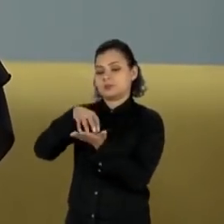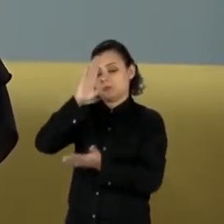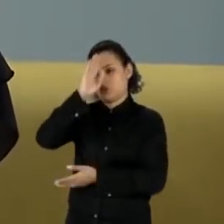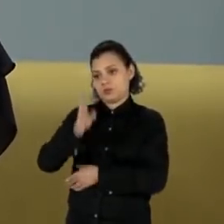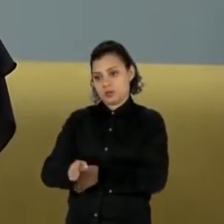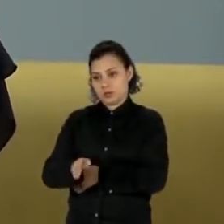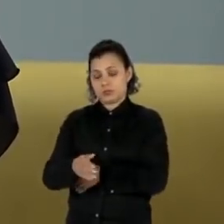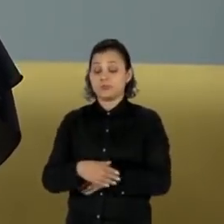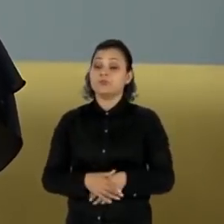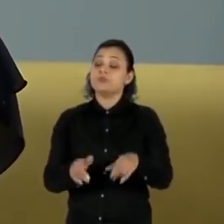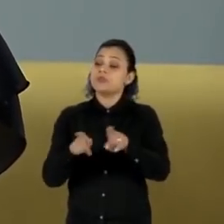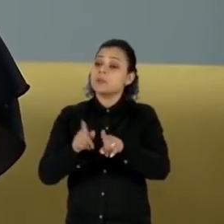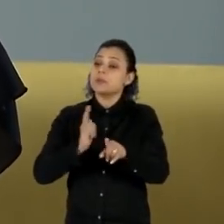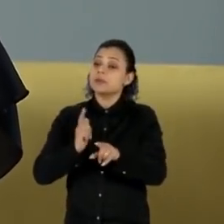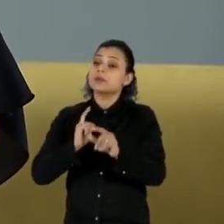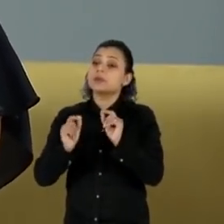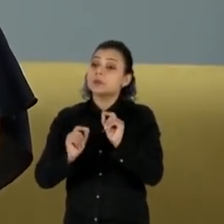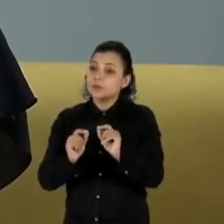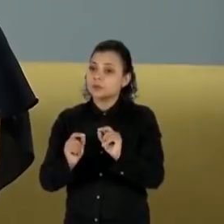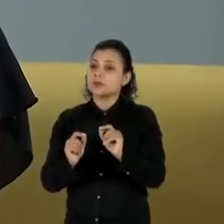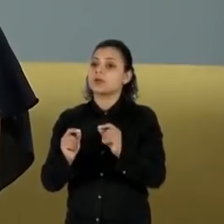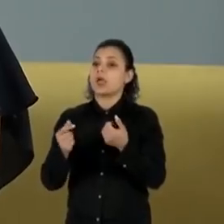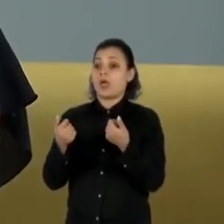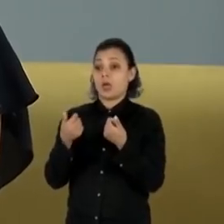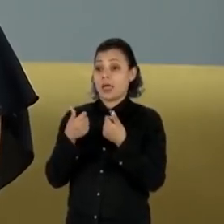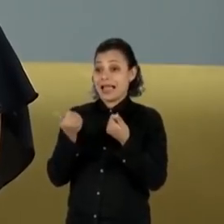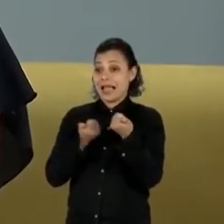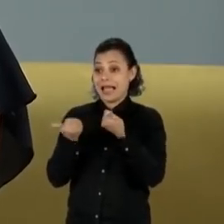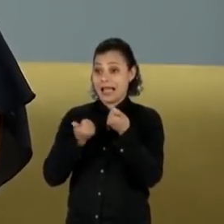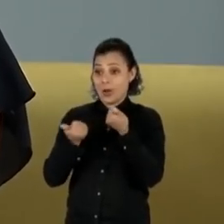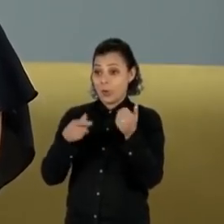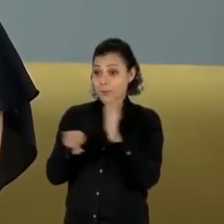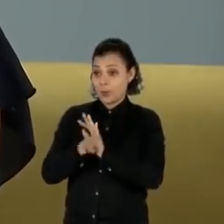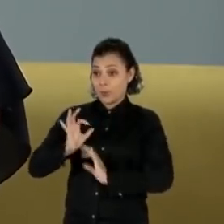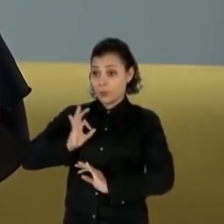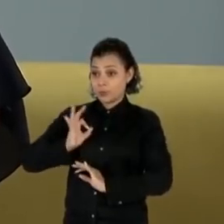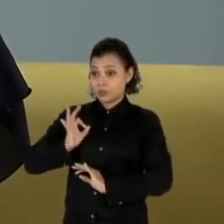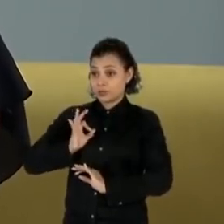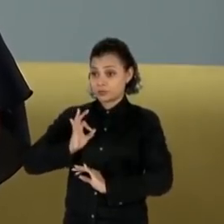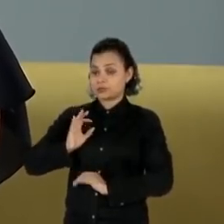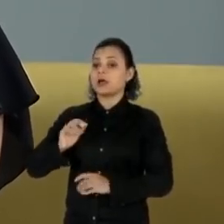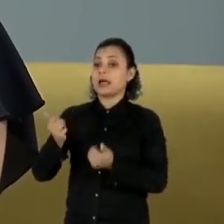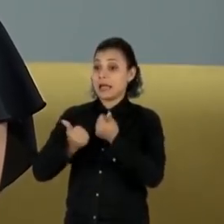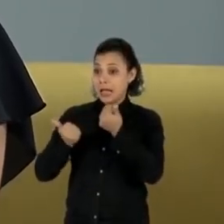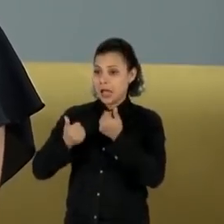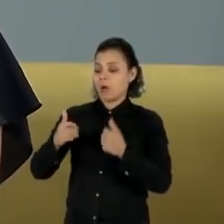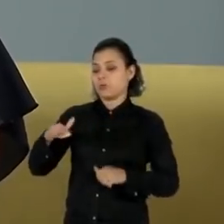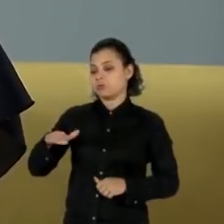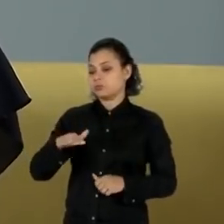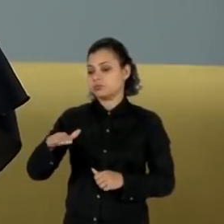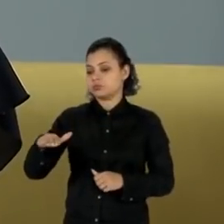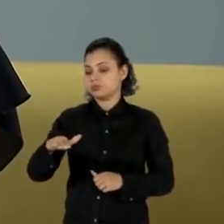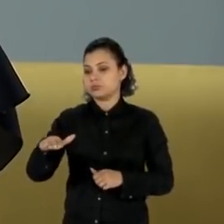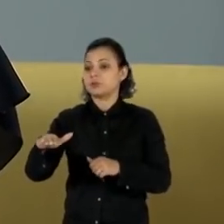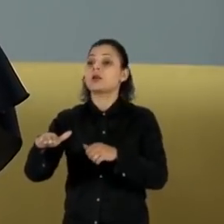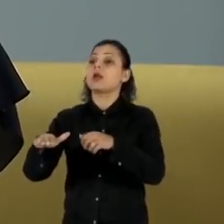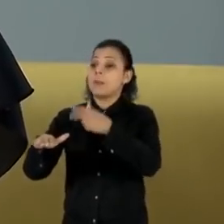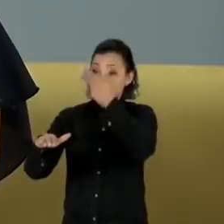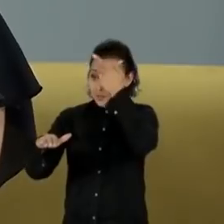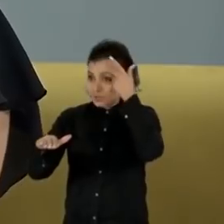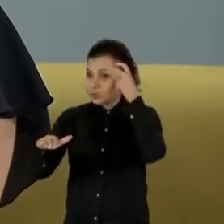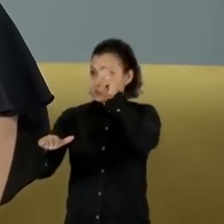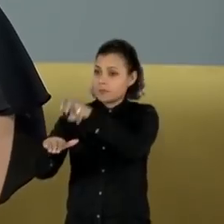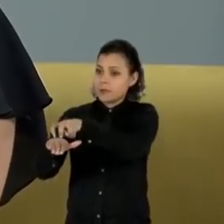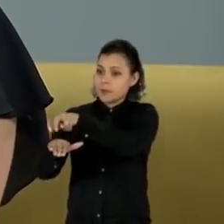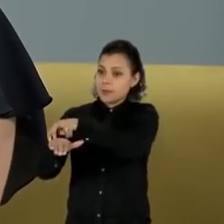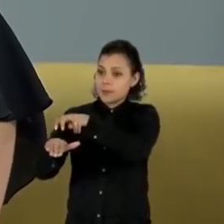programa também fornece o deslocamento tem uma viatura da polícia diz caracterizada e busca essa vítima na